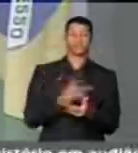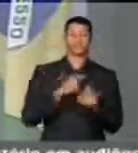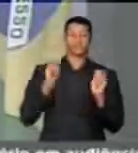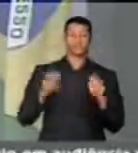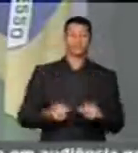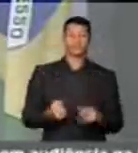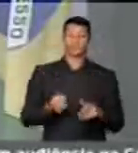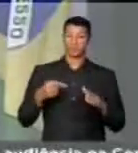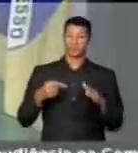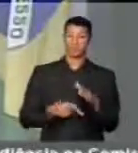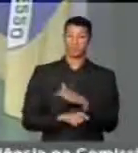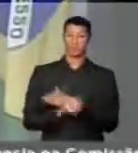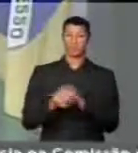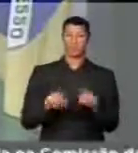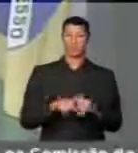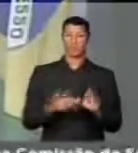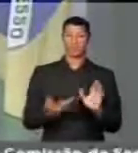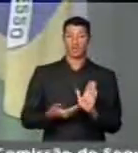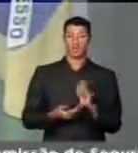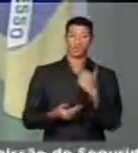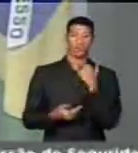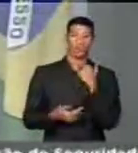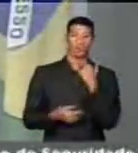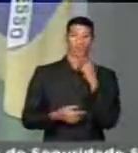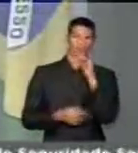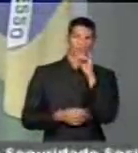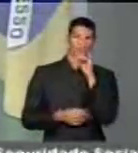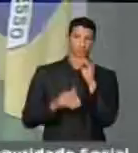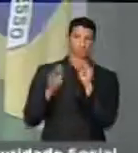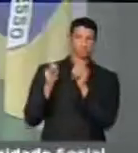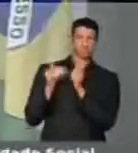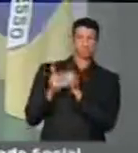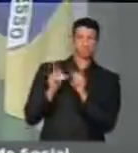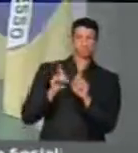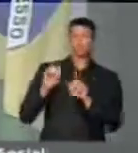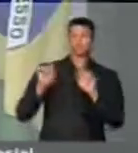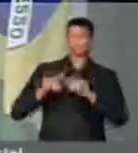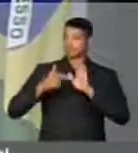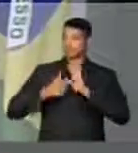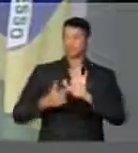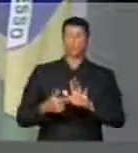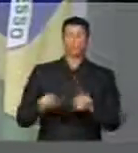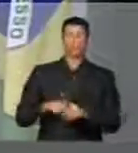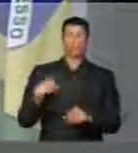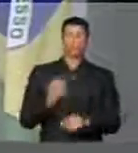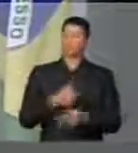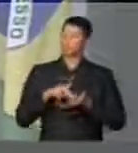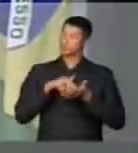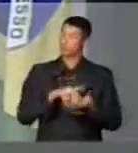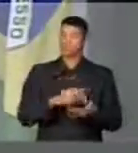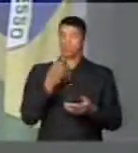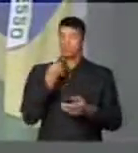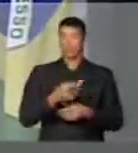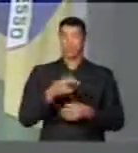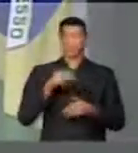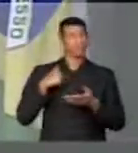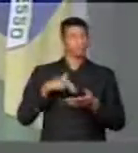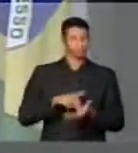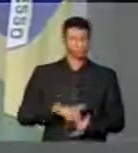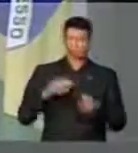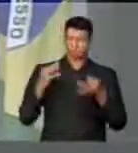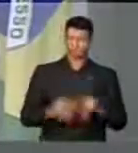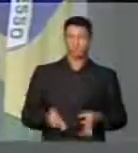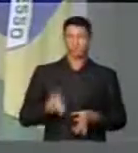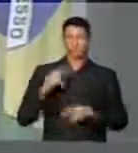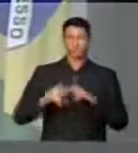precisamos nos aprofundarmos e esta casa não pode ficar a reboque desta discussão. Nós precisamos nos posicionarmos de forma contundente